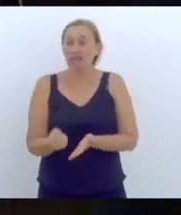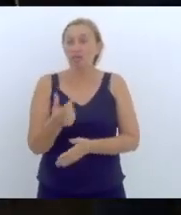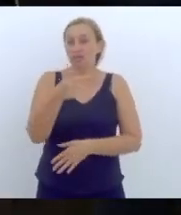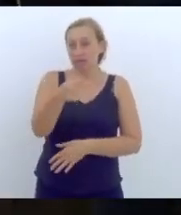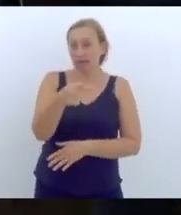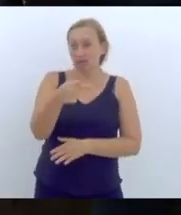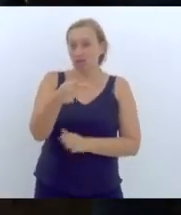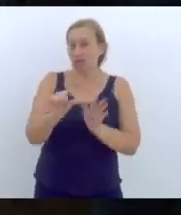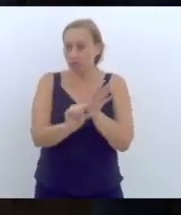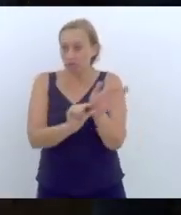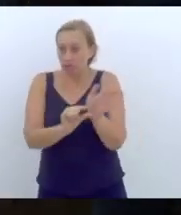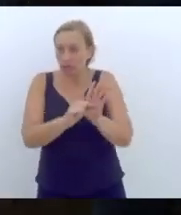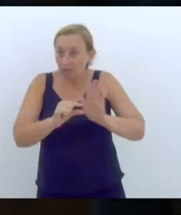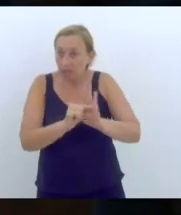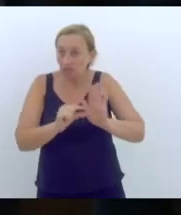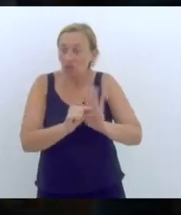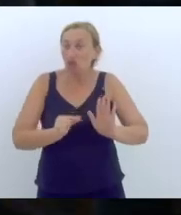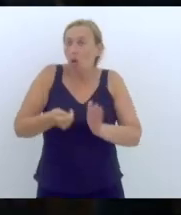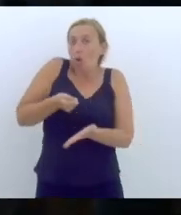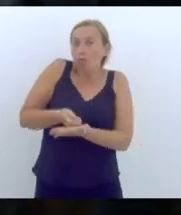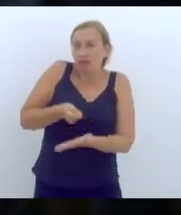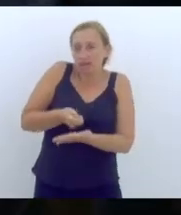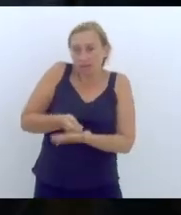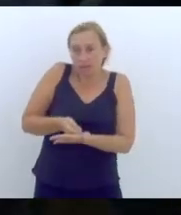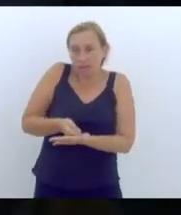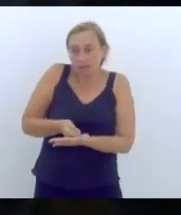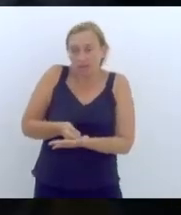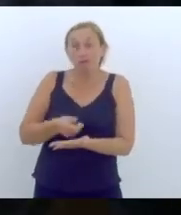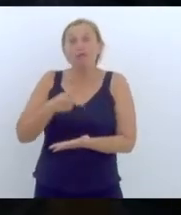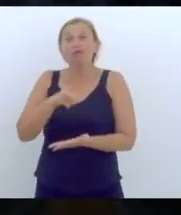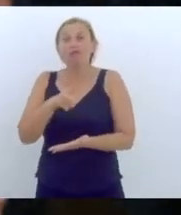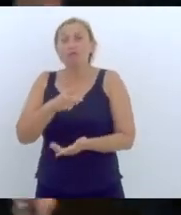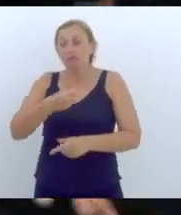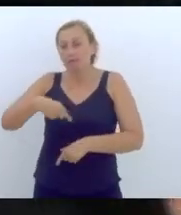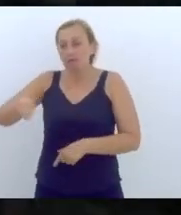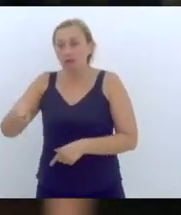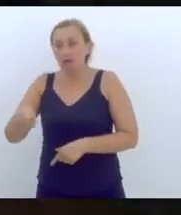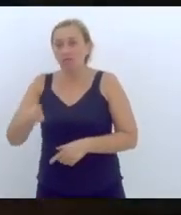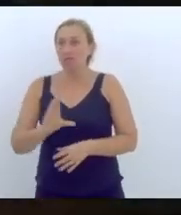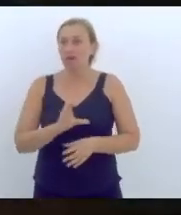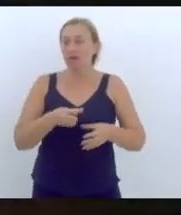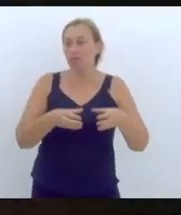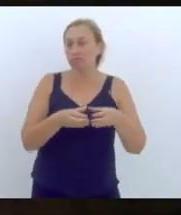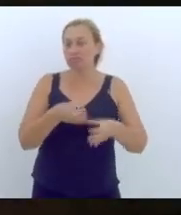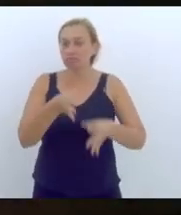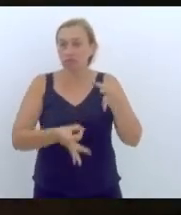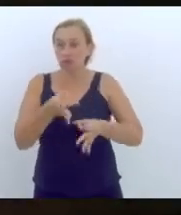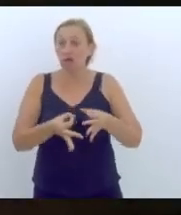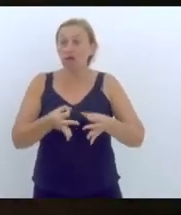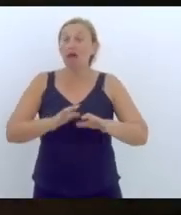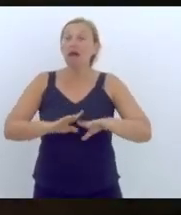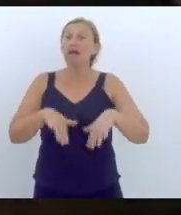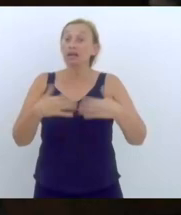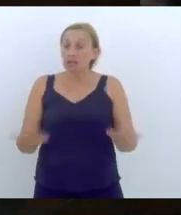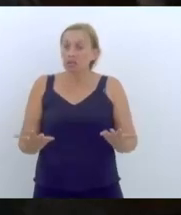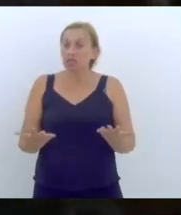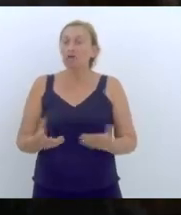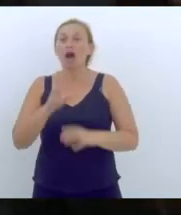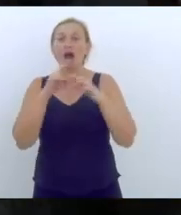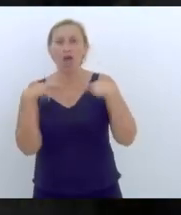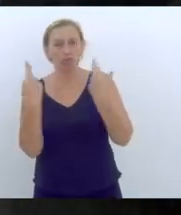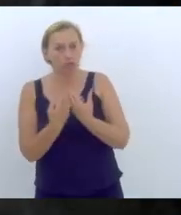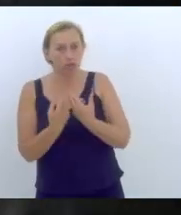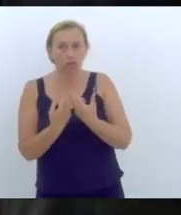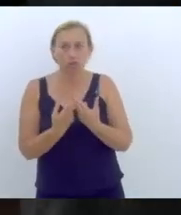emendas. Obrigatoriamente, ele vai para a CCJ. Então, basta, na reunião da CCJ, que